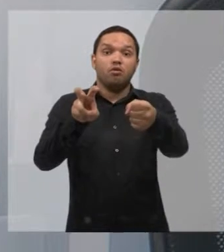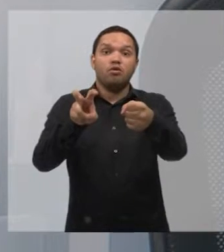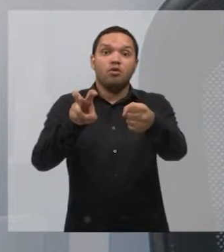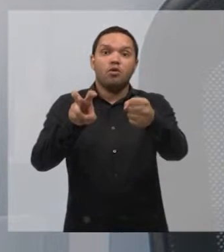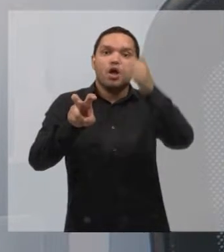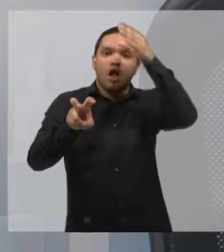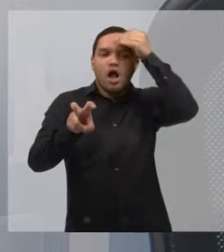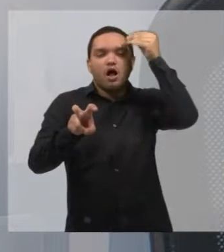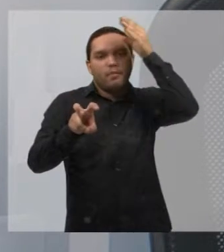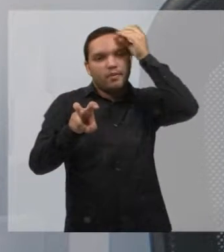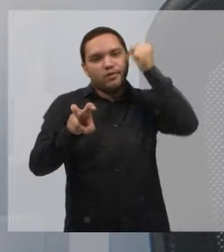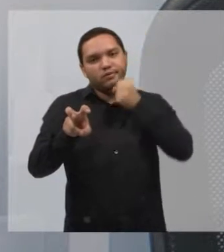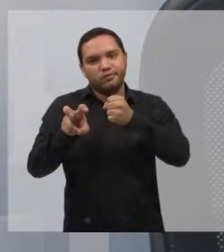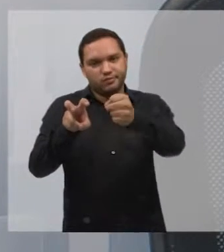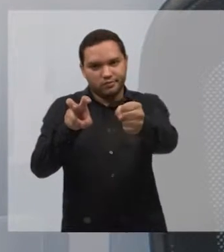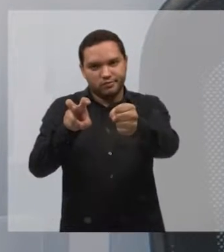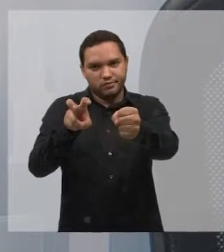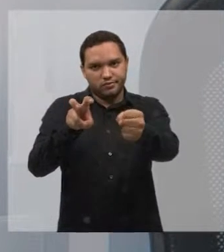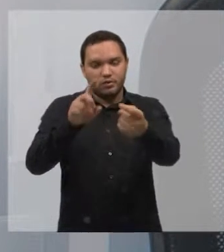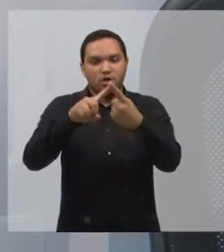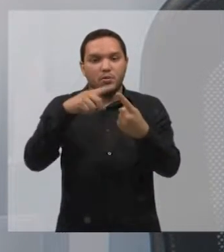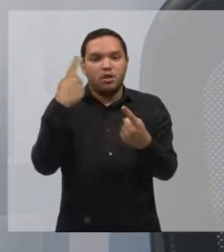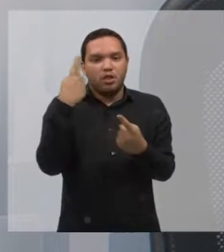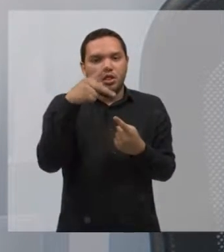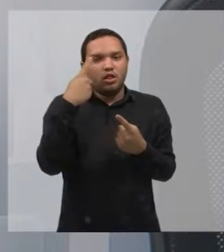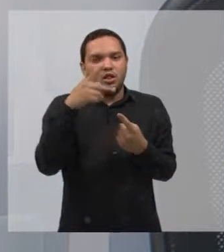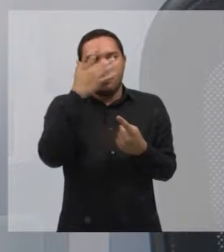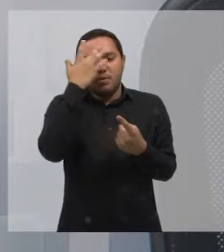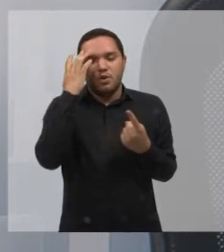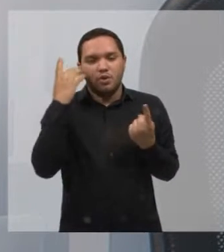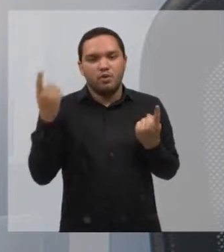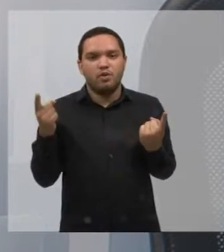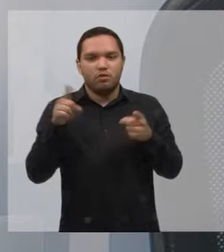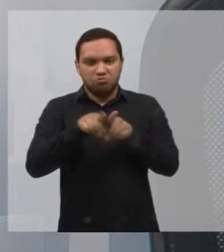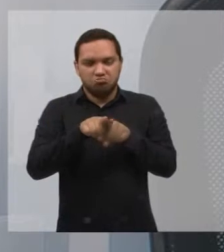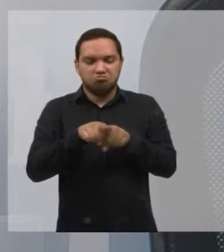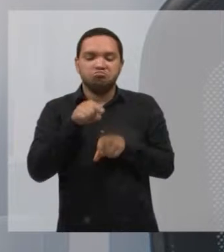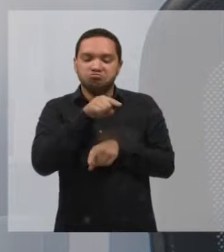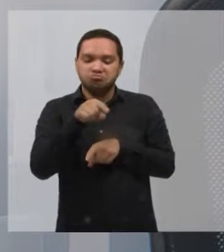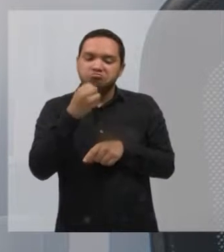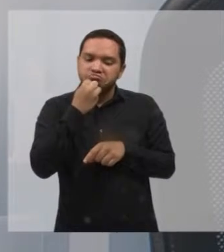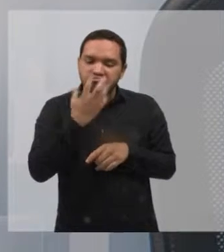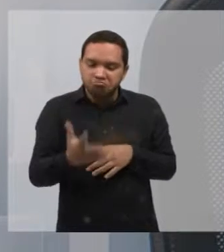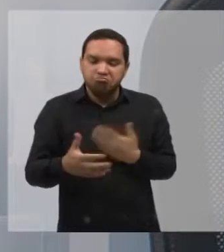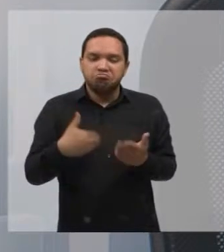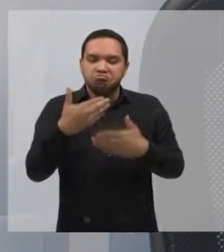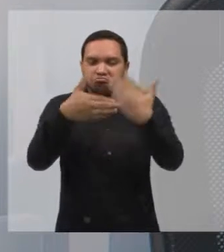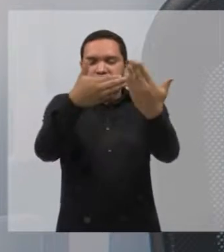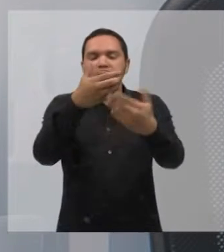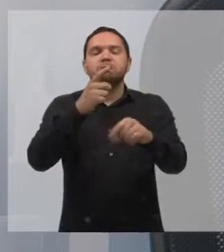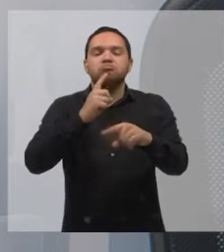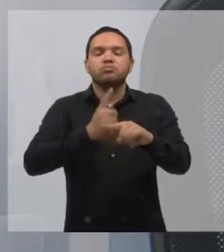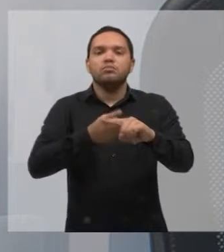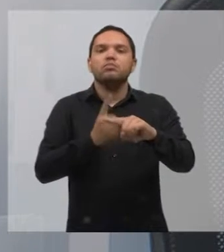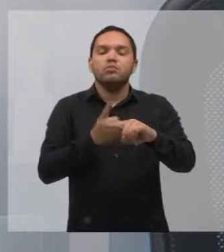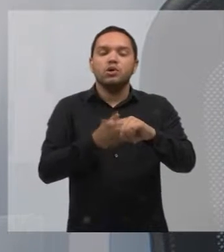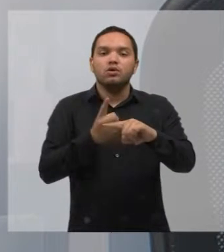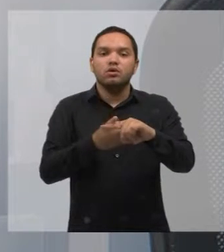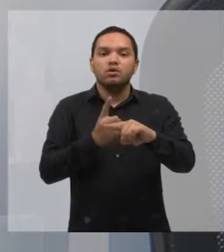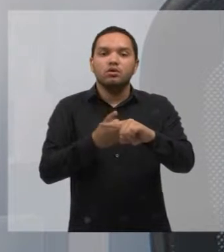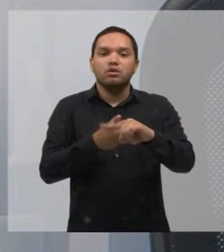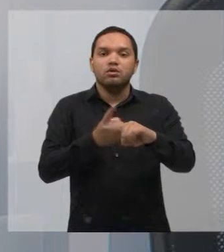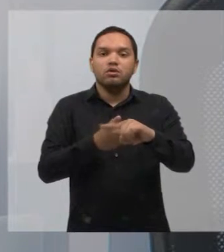de Camilo Santana e seus aliados. É um avanço na minha avaliação. Eu acho que isso é uma demonstração